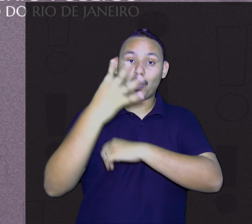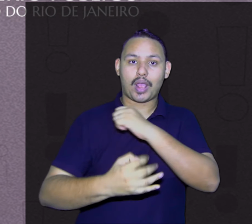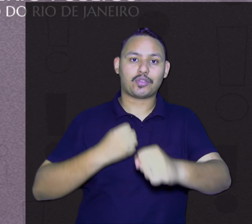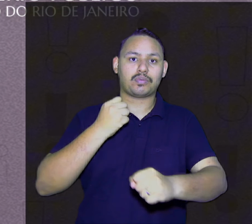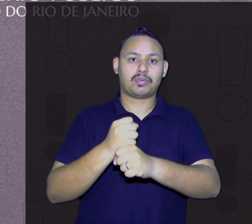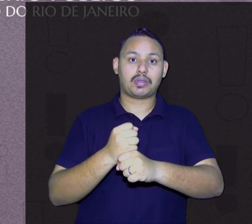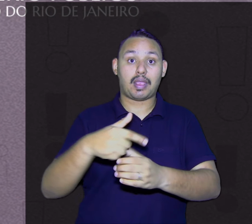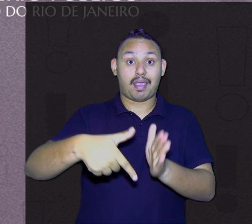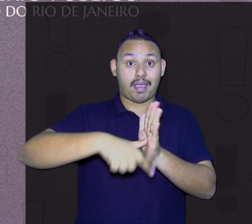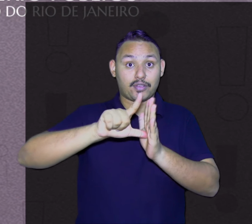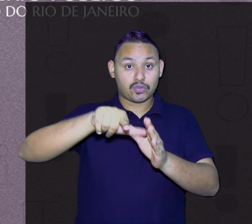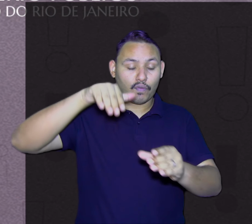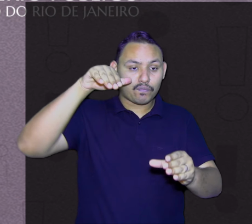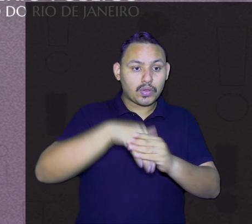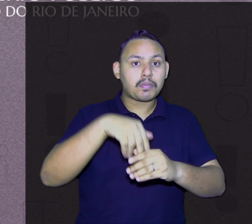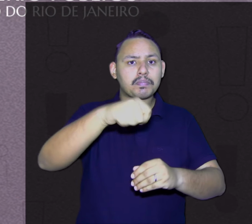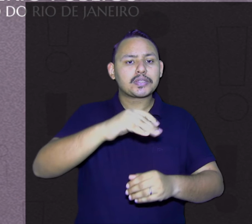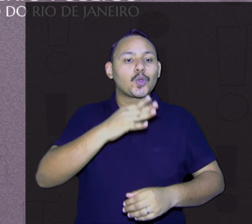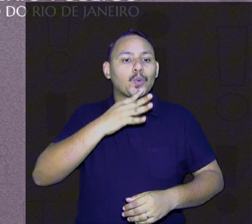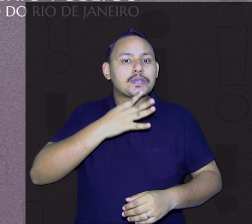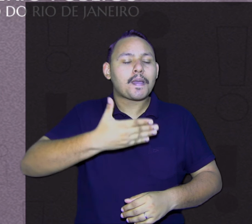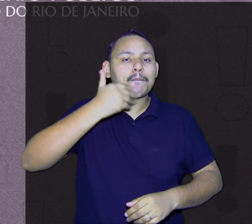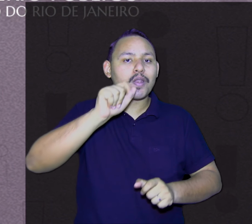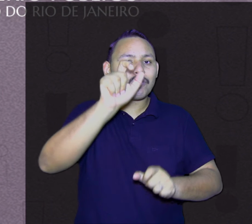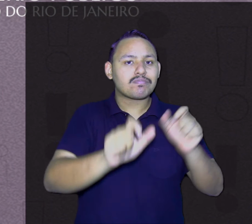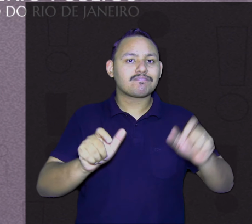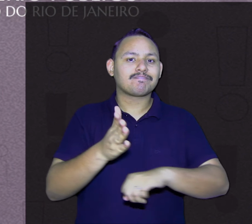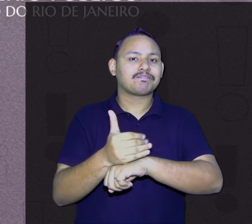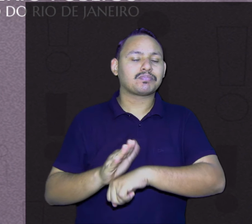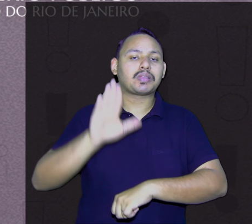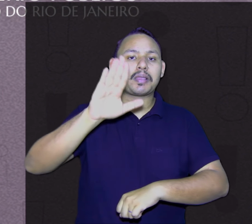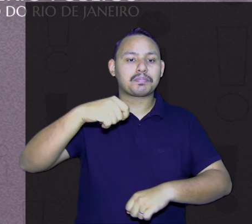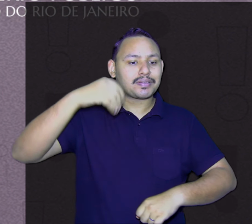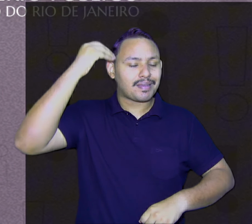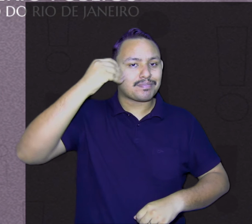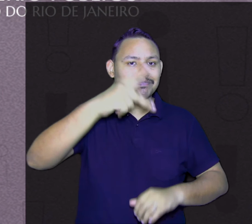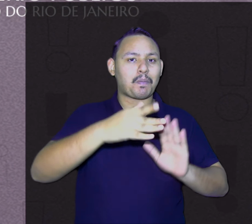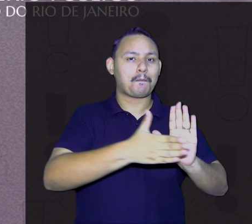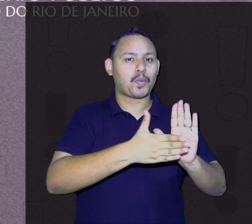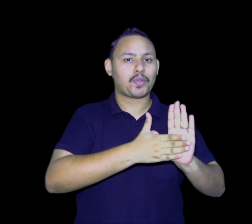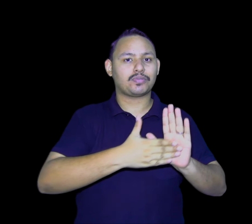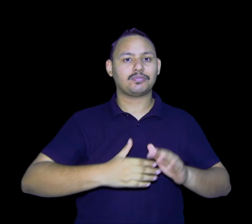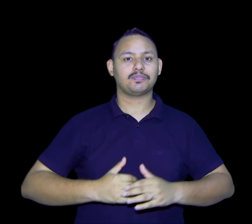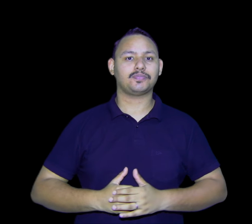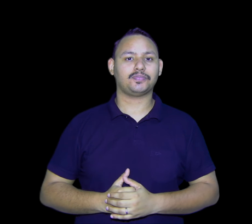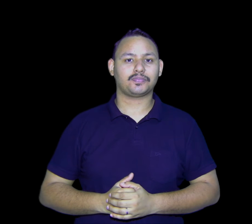próximos 4 anos. Antes de votar, conheça os candidatos e analise suas propostas.